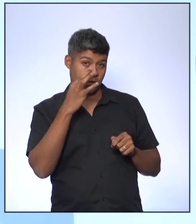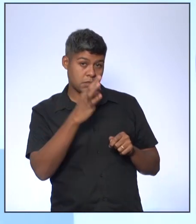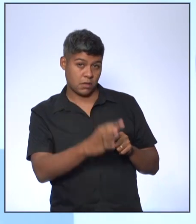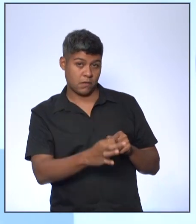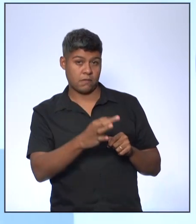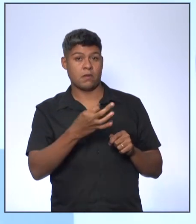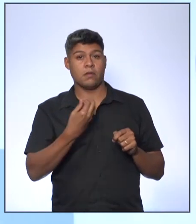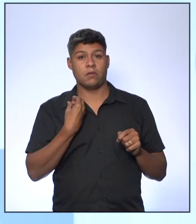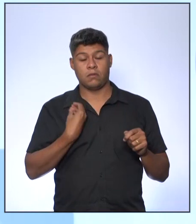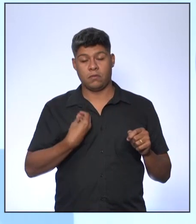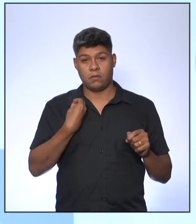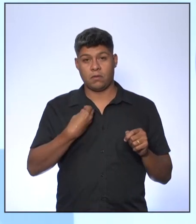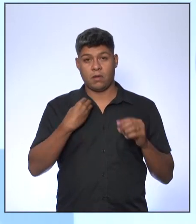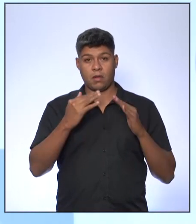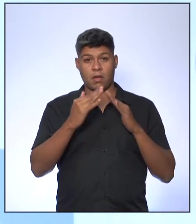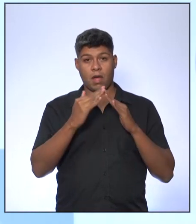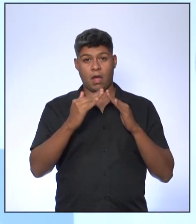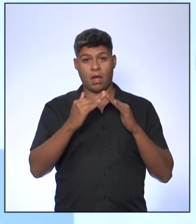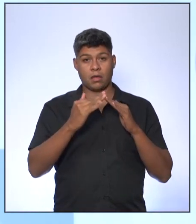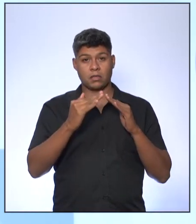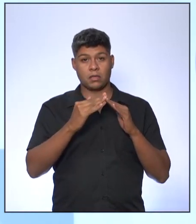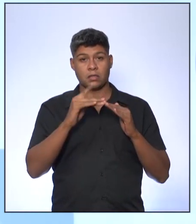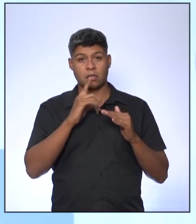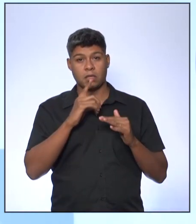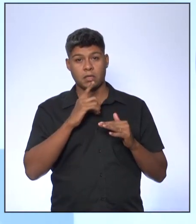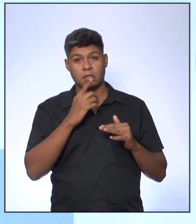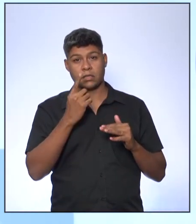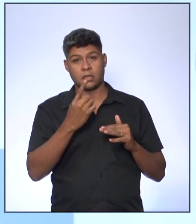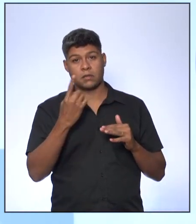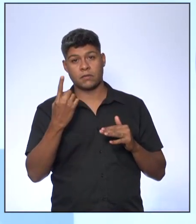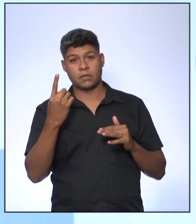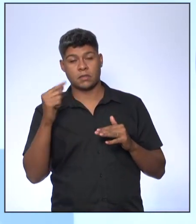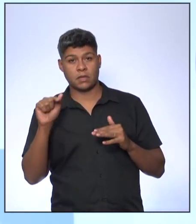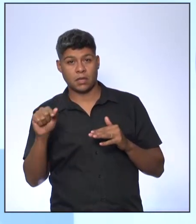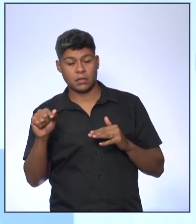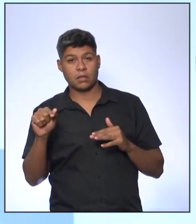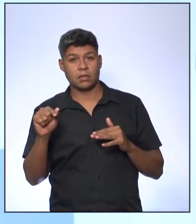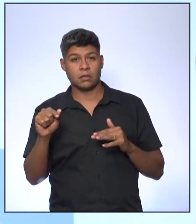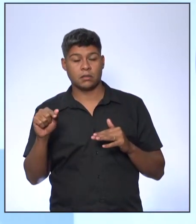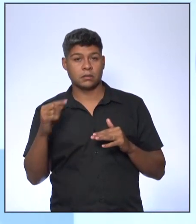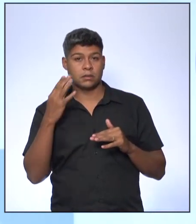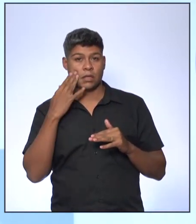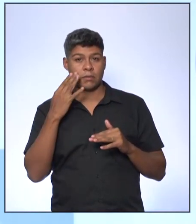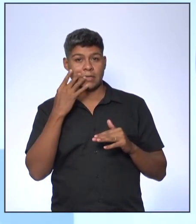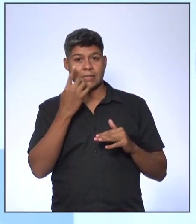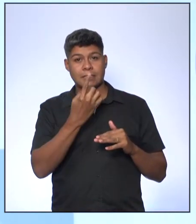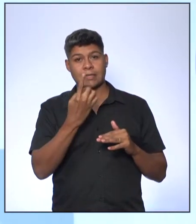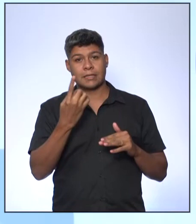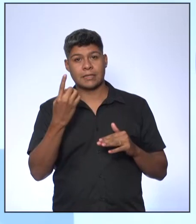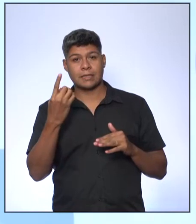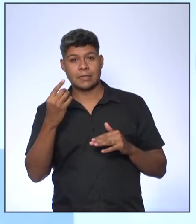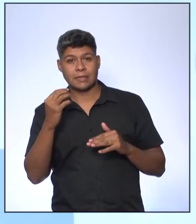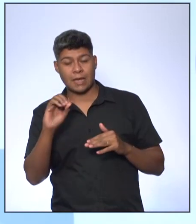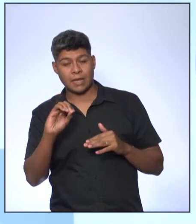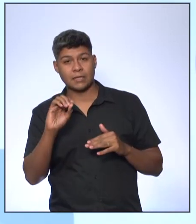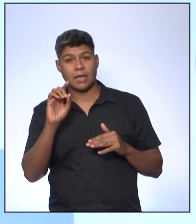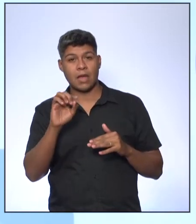já que a nossa casa oferece 127, né? Pois é, 110 virou um nome, tá?